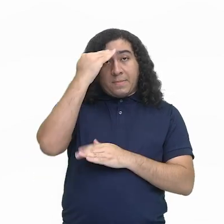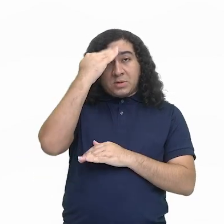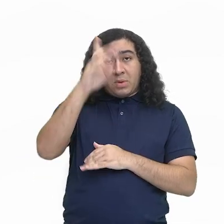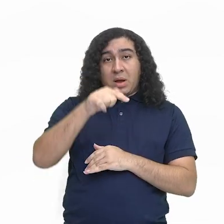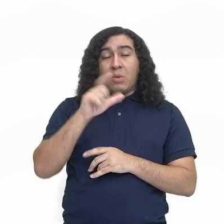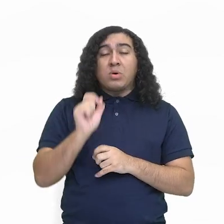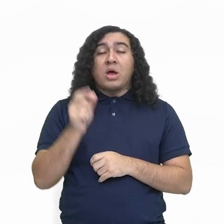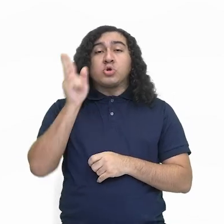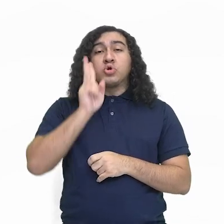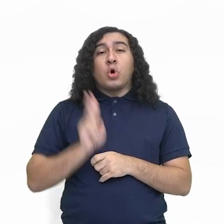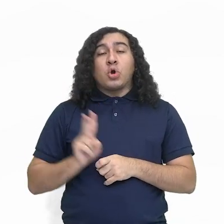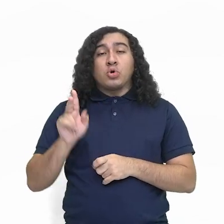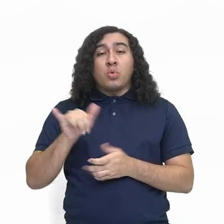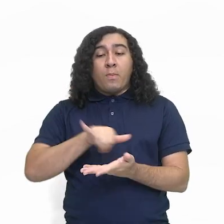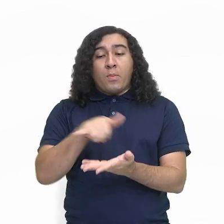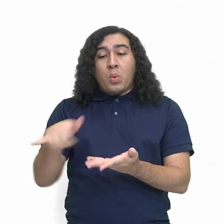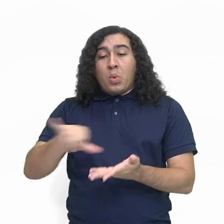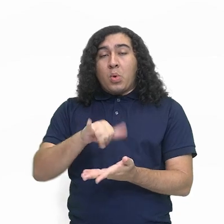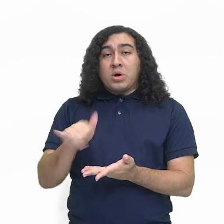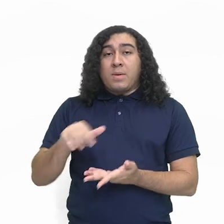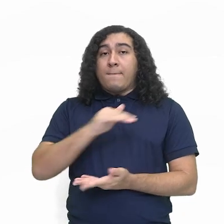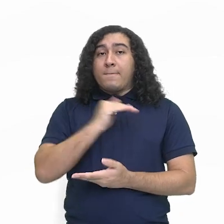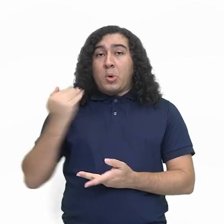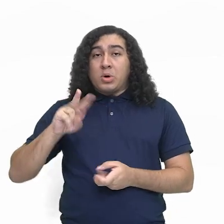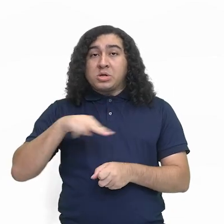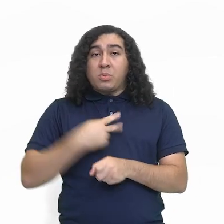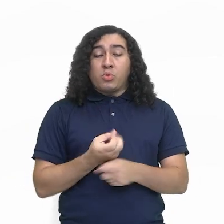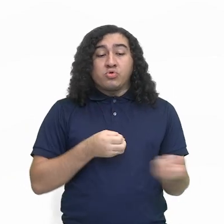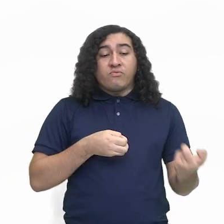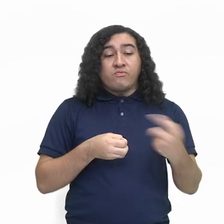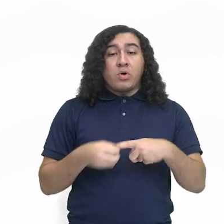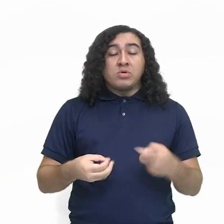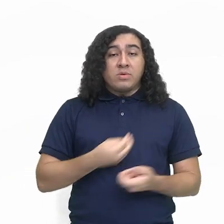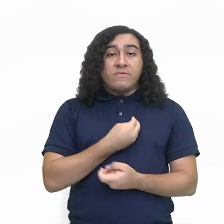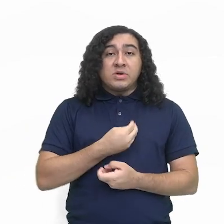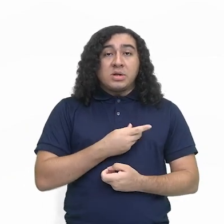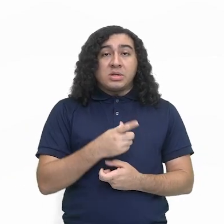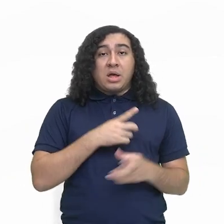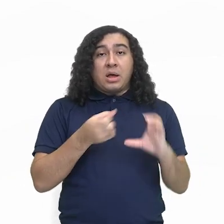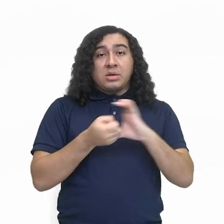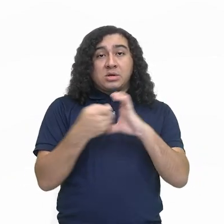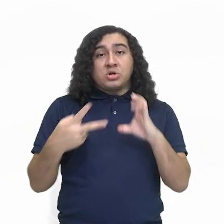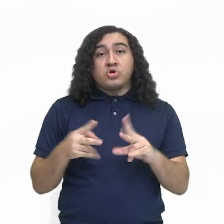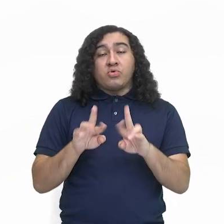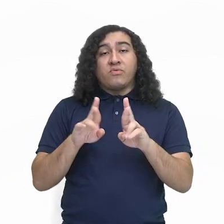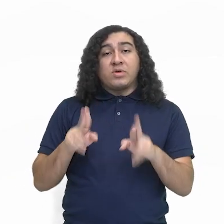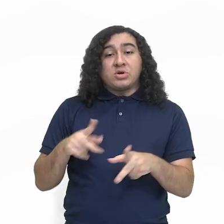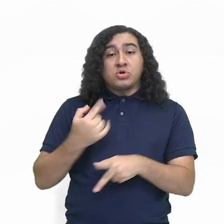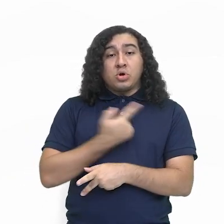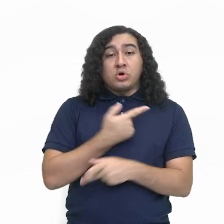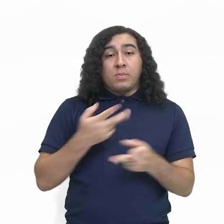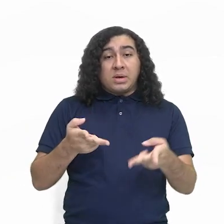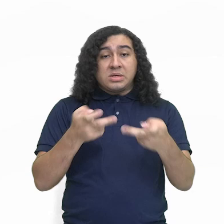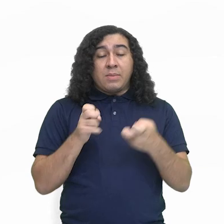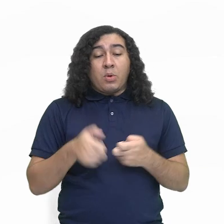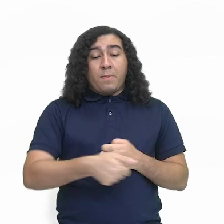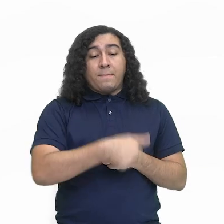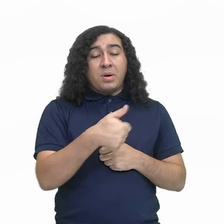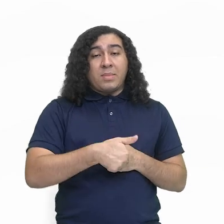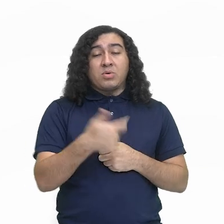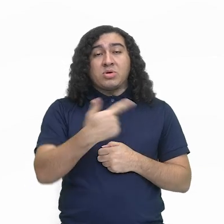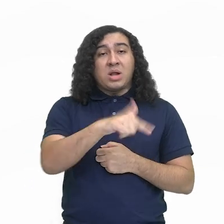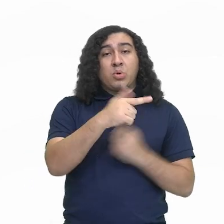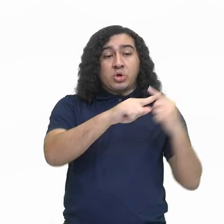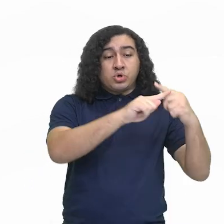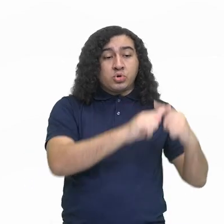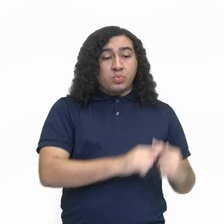do boi que morre e ressuscita, e como característica diferente, a gente vai notar que no Bumba Meu Boi não há disputa,